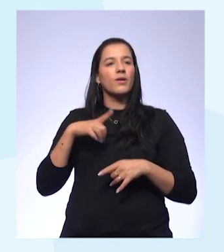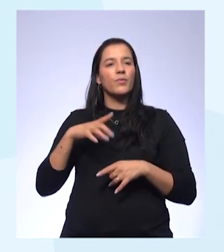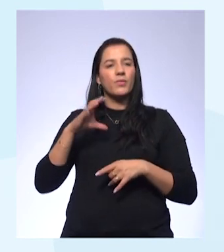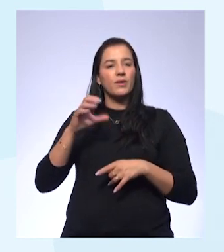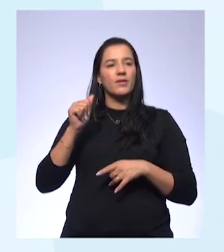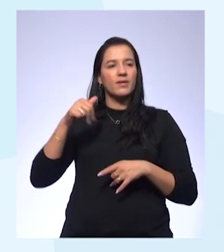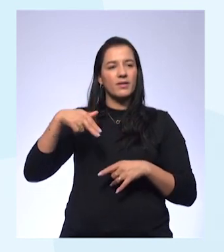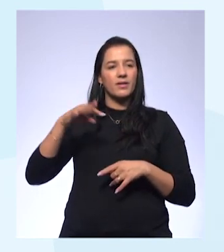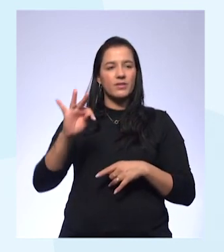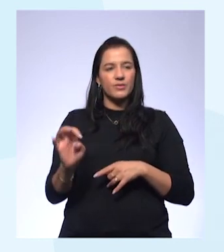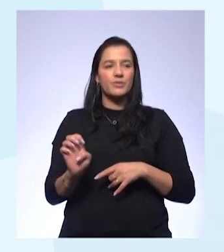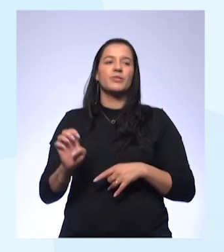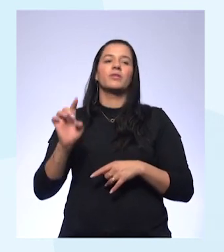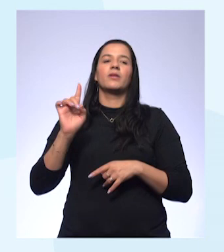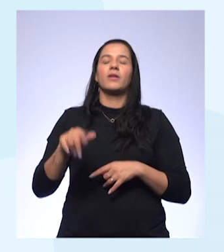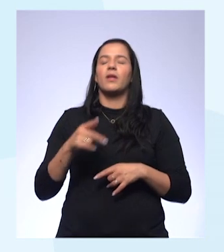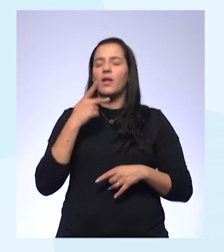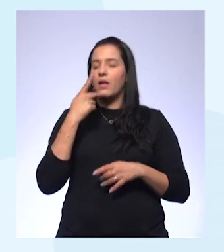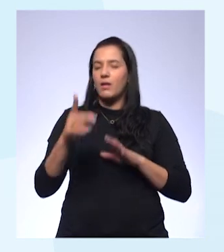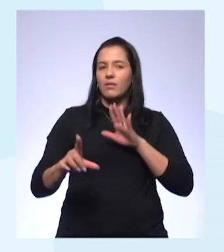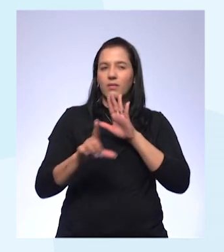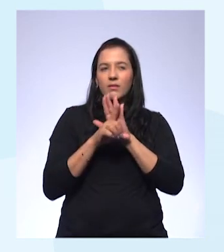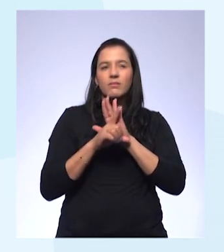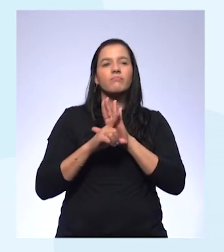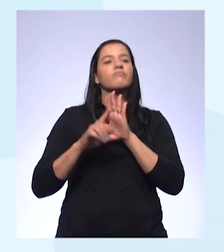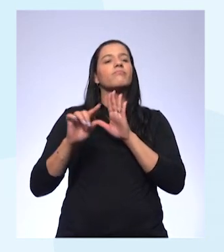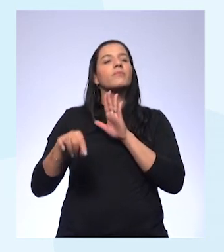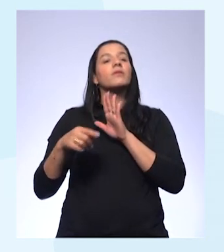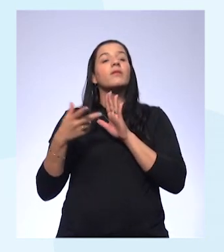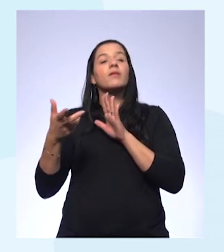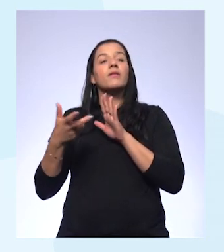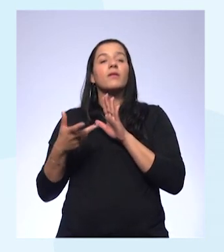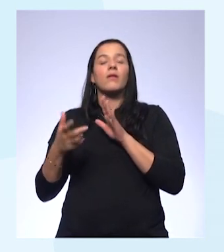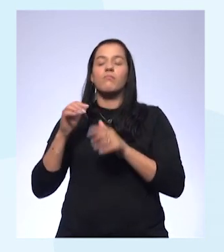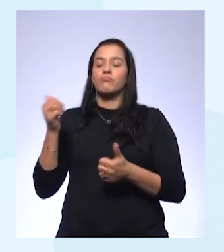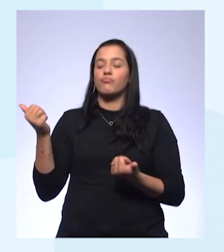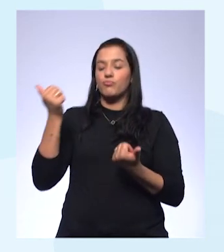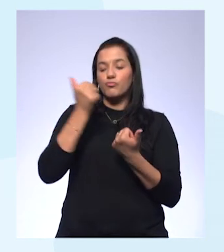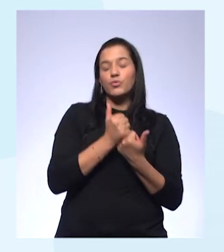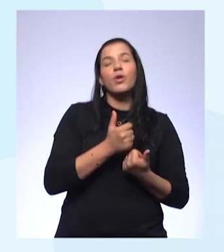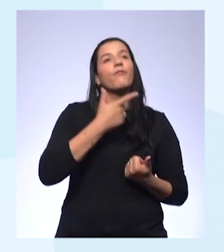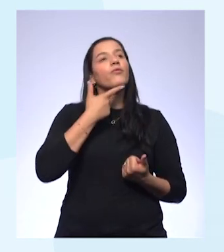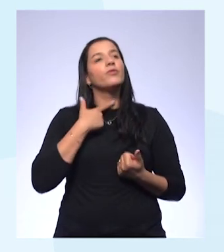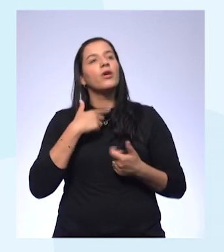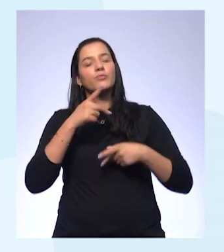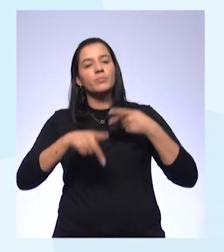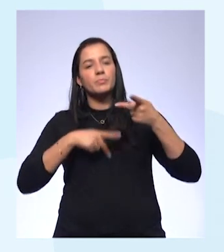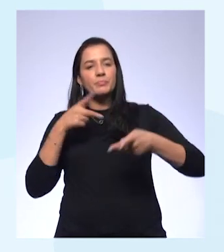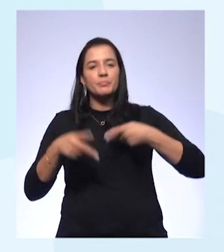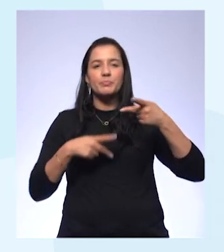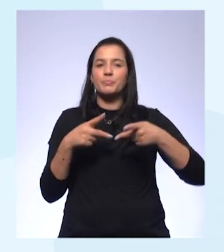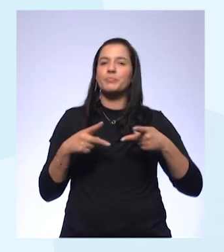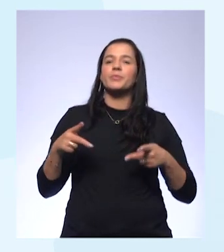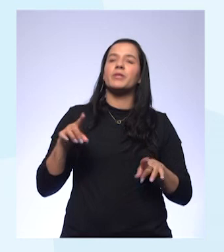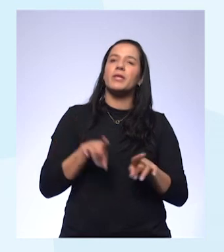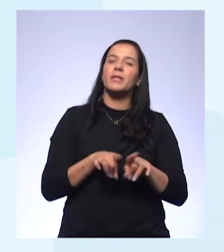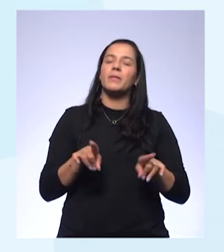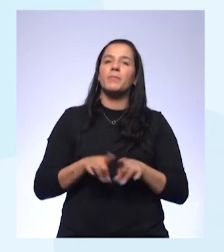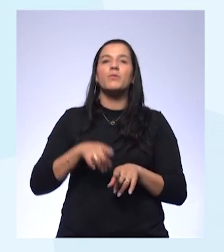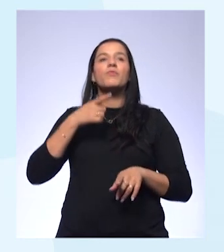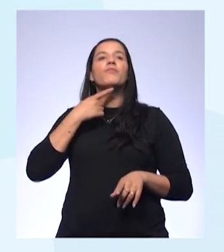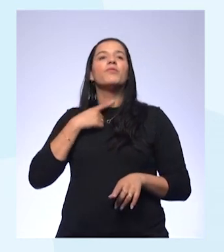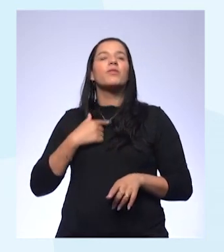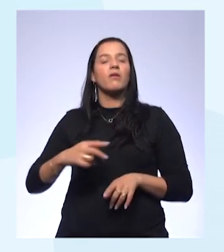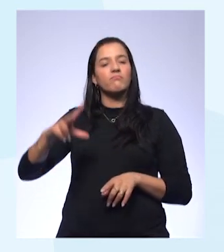executa arbitrariamente as leis que ele dá a si mesmo e que substitui a vontade pública por sua vontade particular. Esse